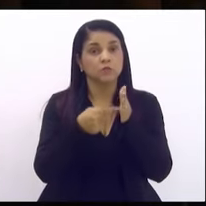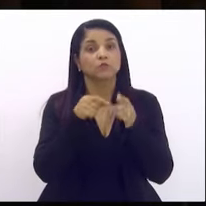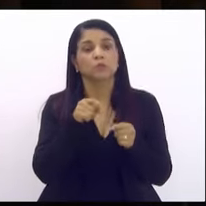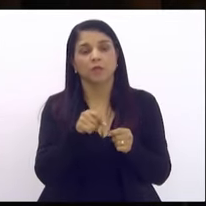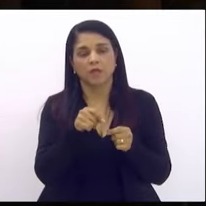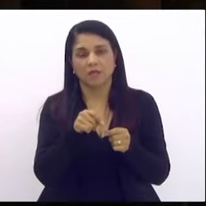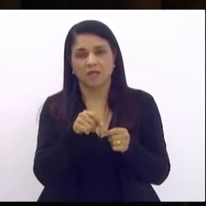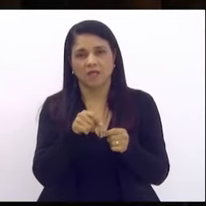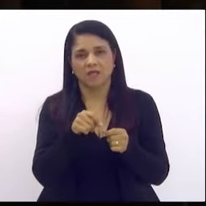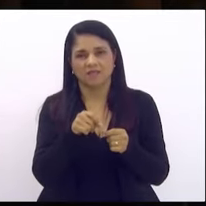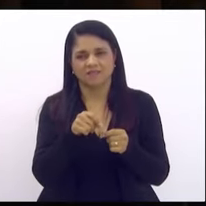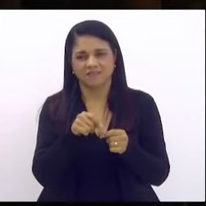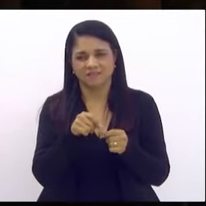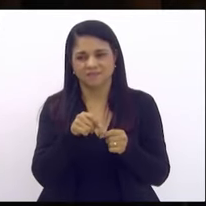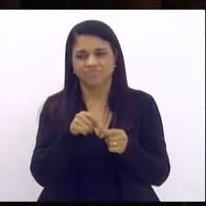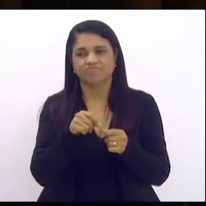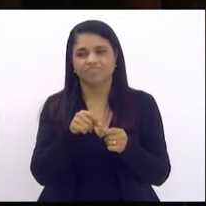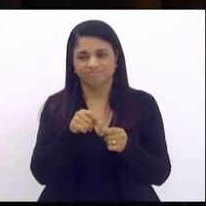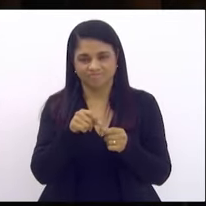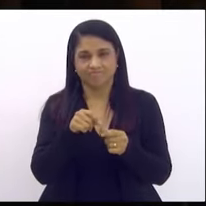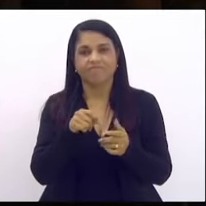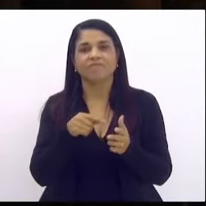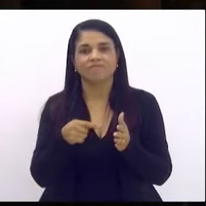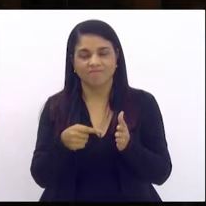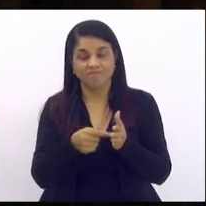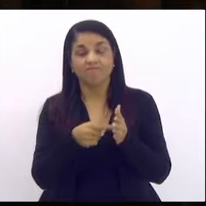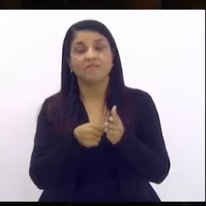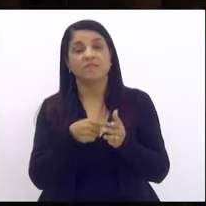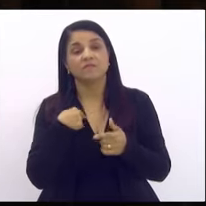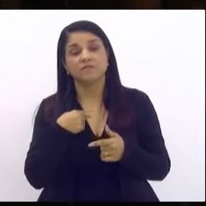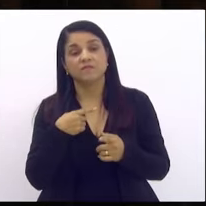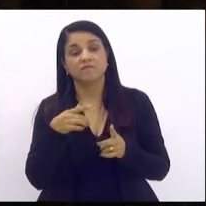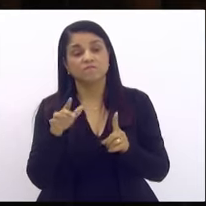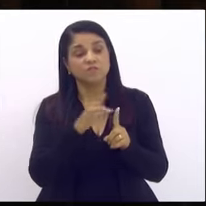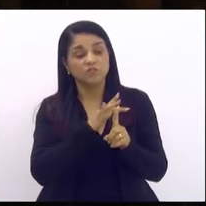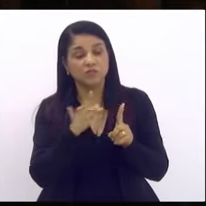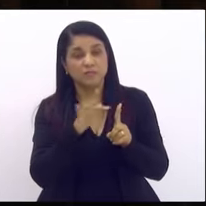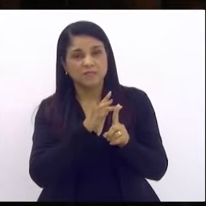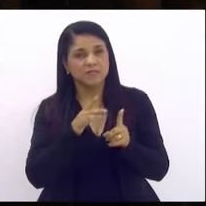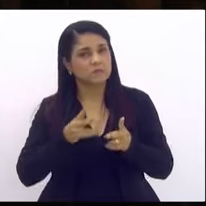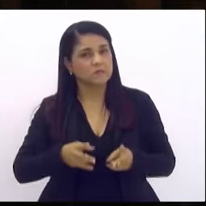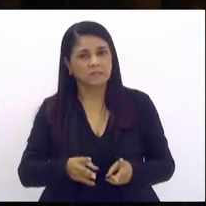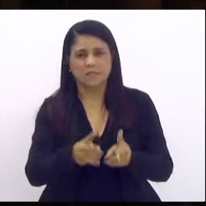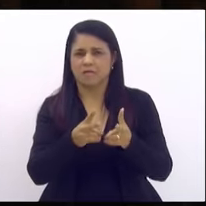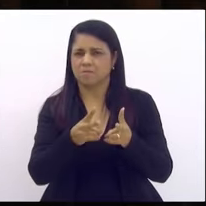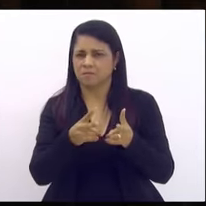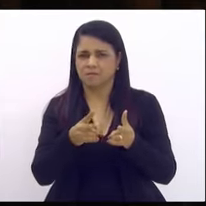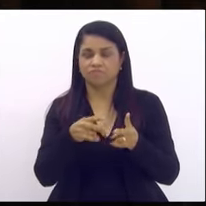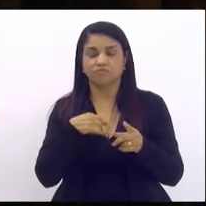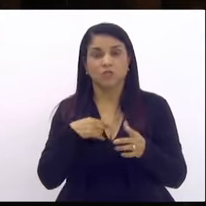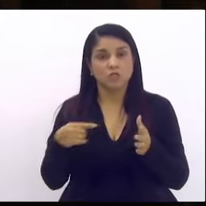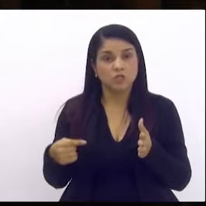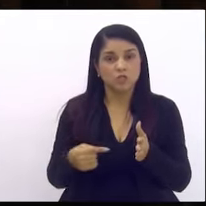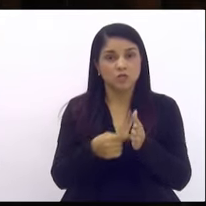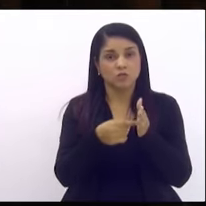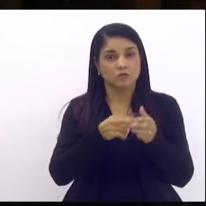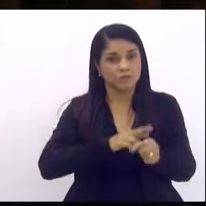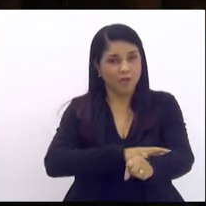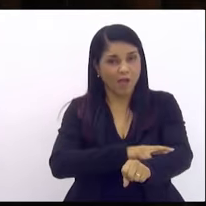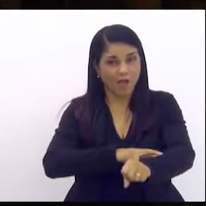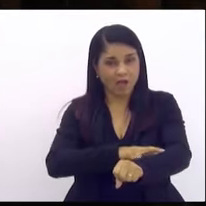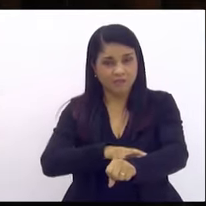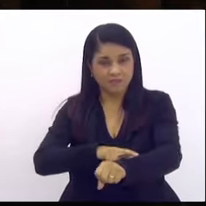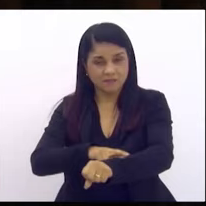processo de revitimização ele é constante então denunciava ali o racismo